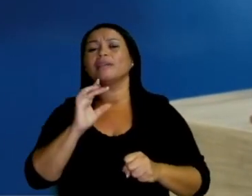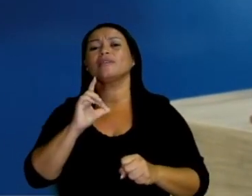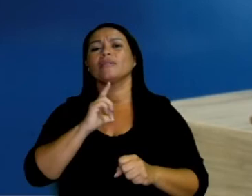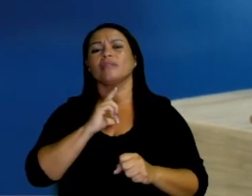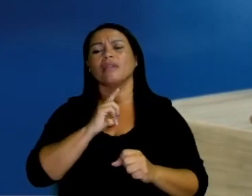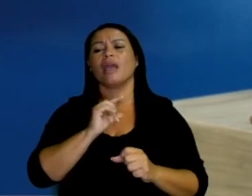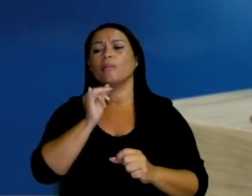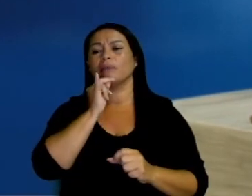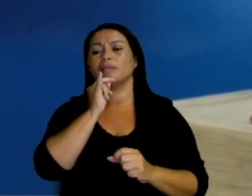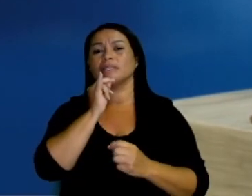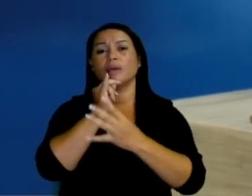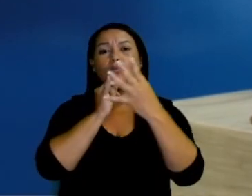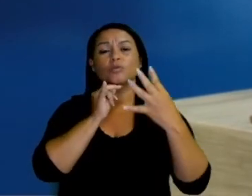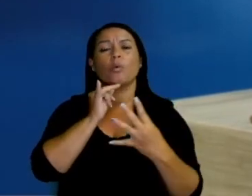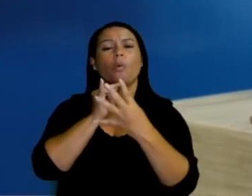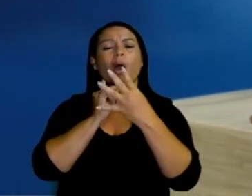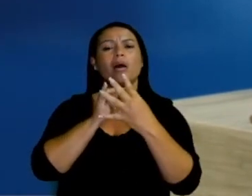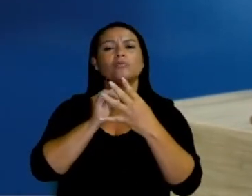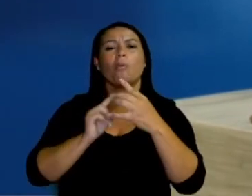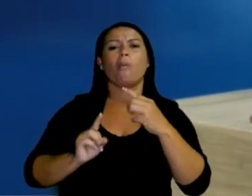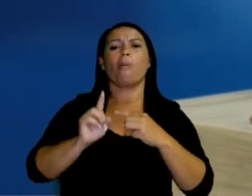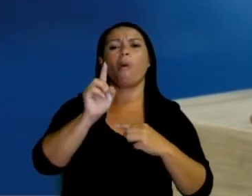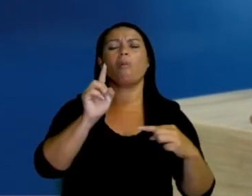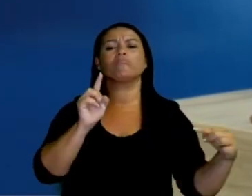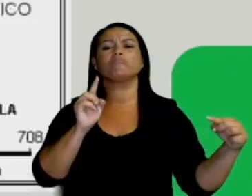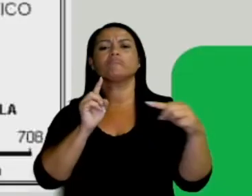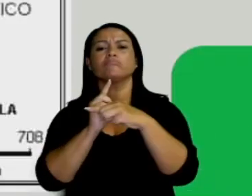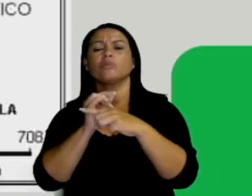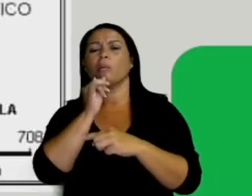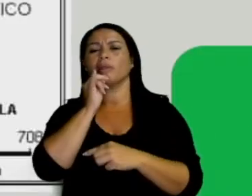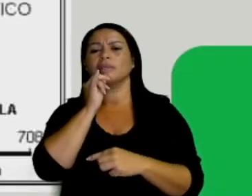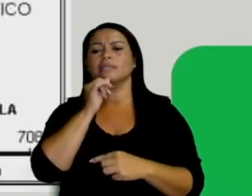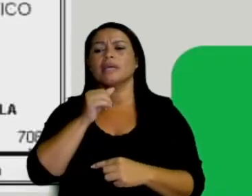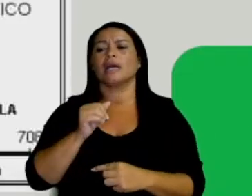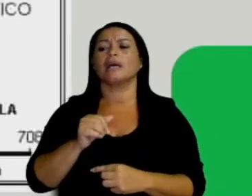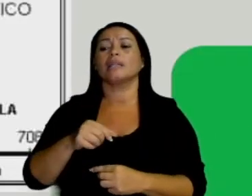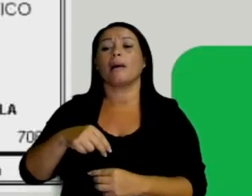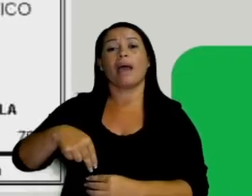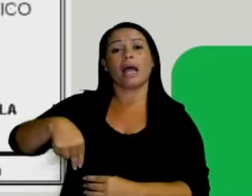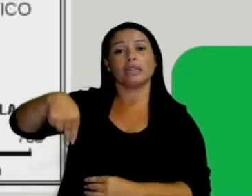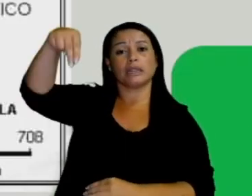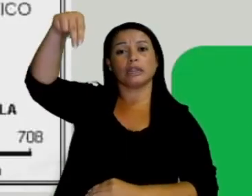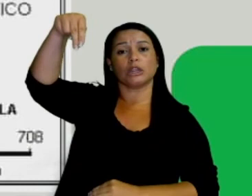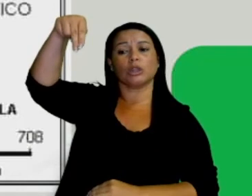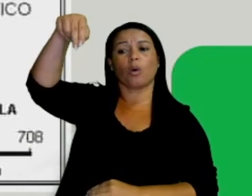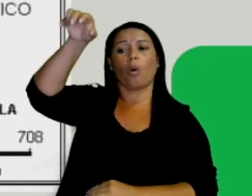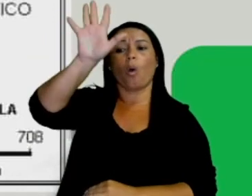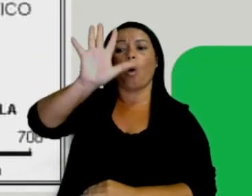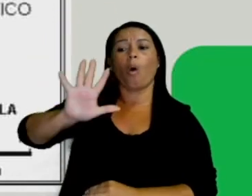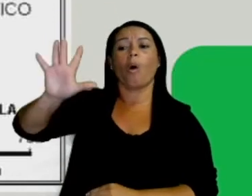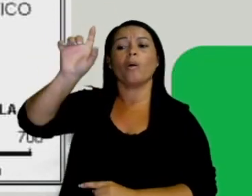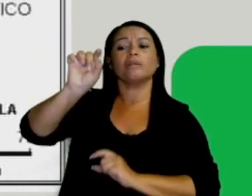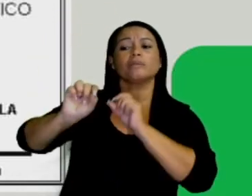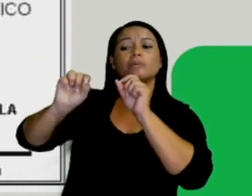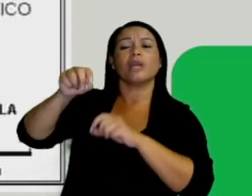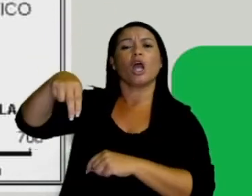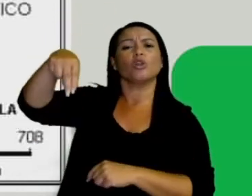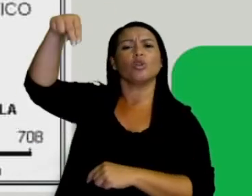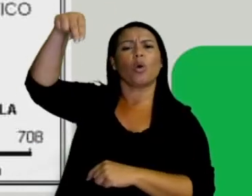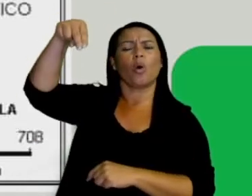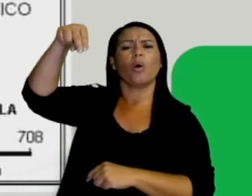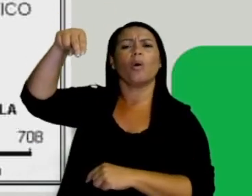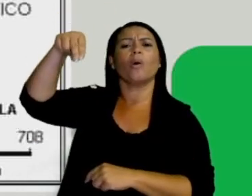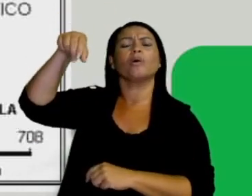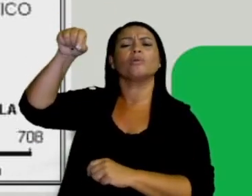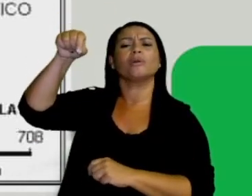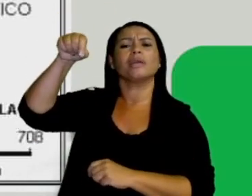Então, a gente tem os 4 pontos extremos do nosso país. Né? A gente tem na parte norte o Monte Caburaí, que fica na região aí norte do país, seria o